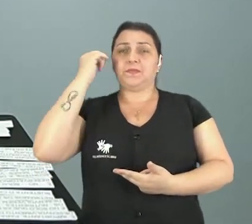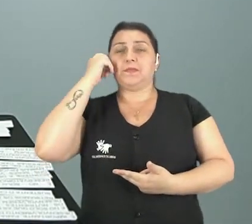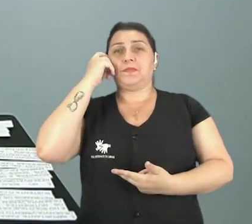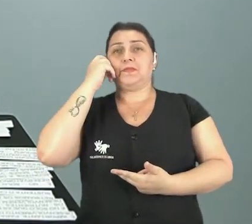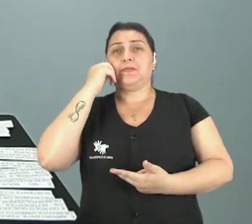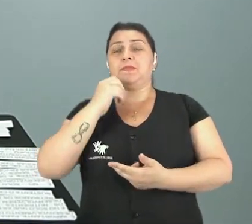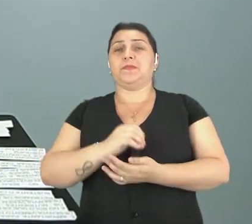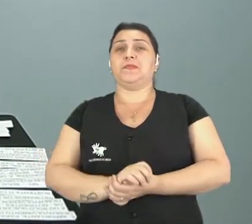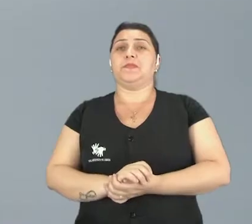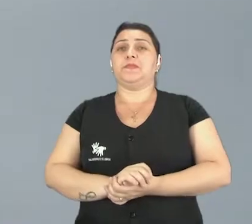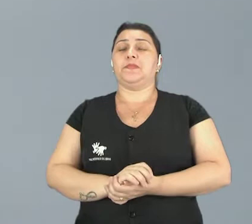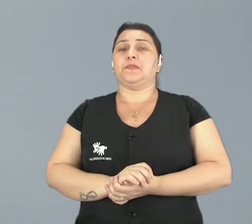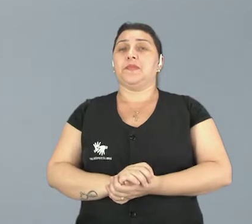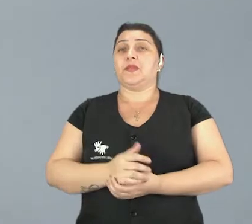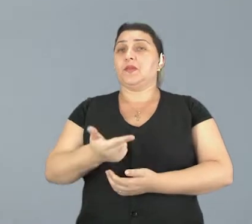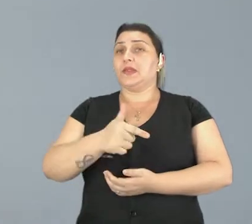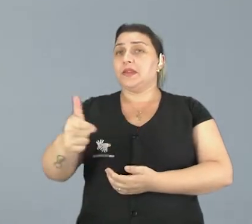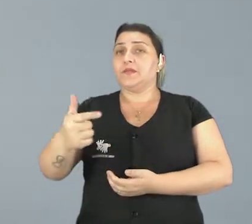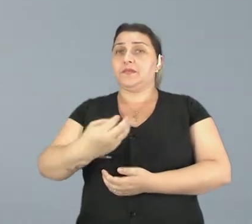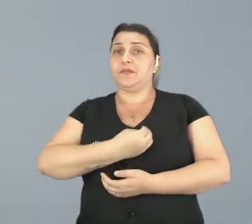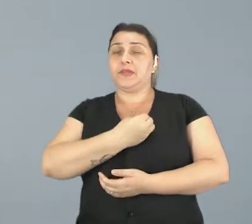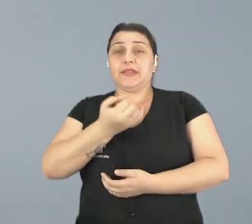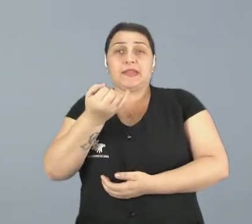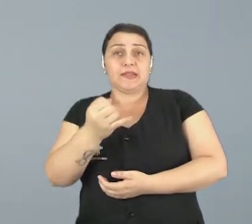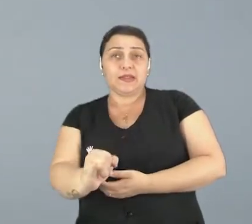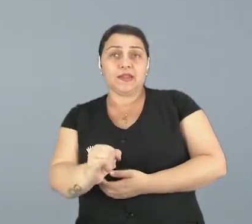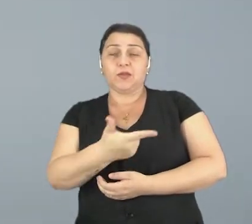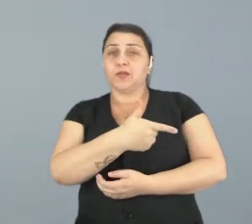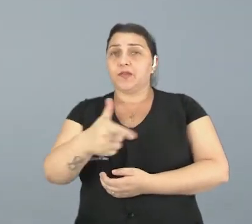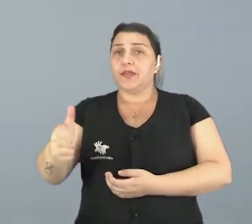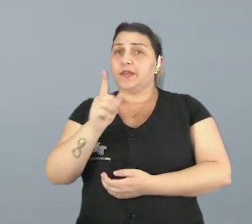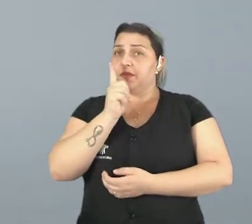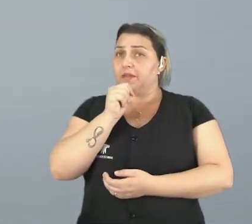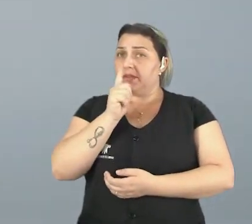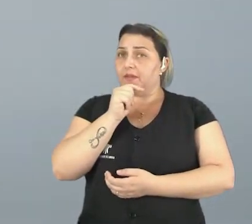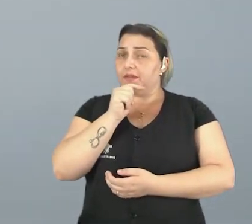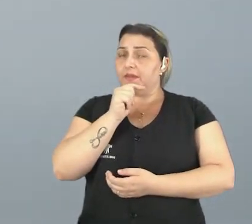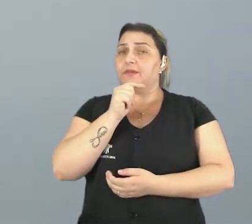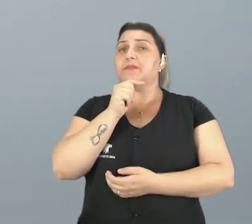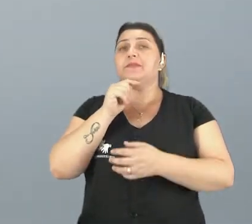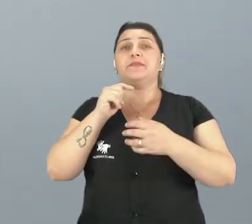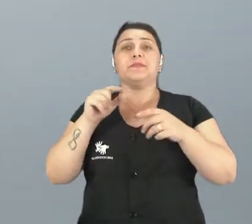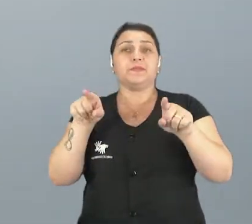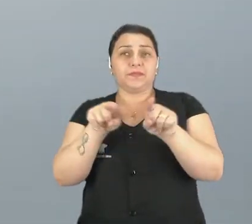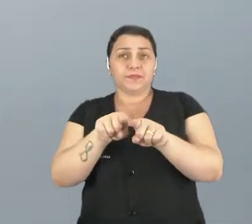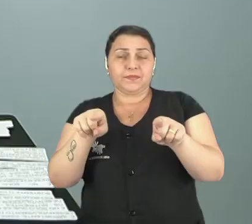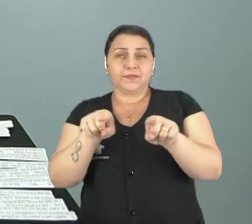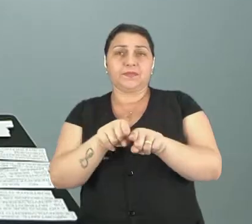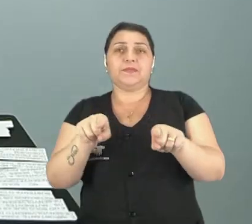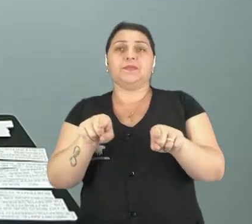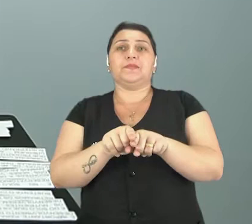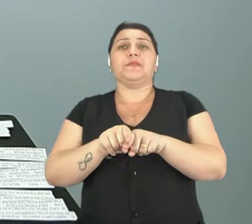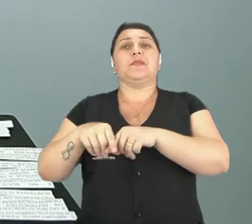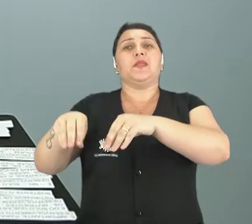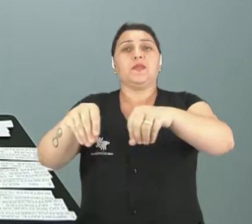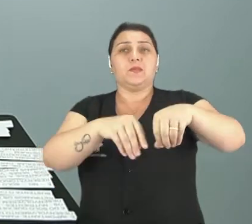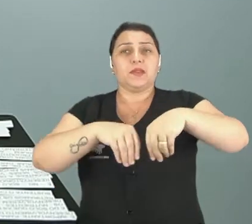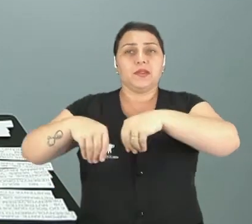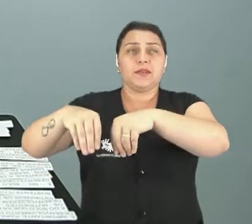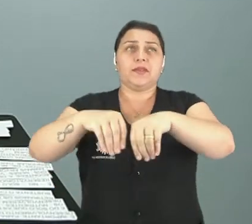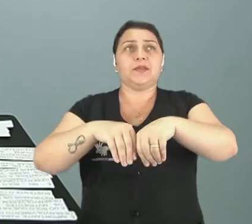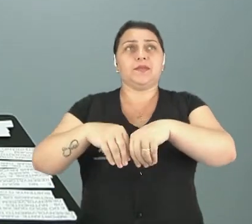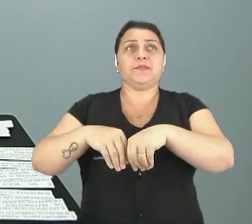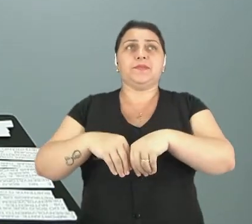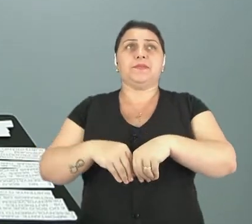importância. Não existiria vida se não existisse água. Assim também como a terra,